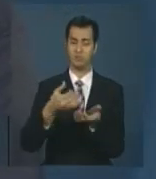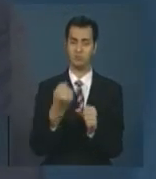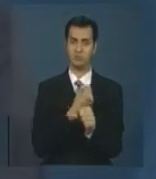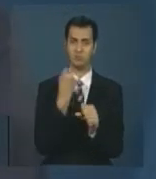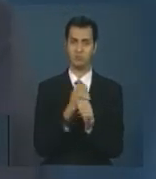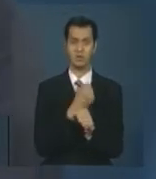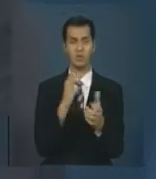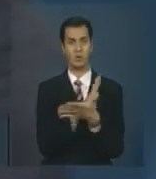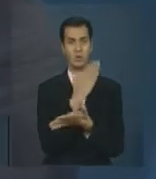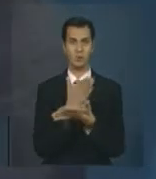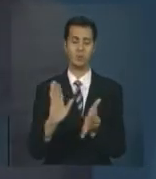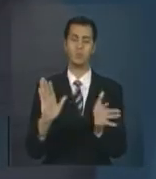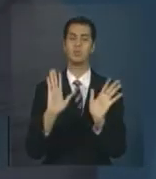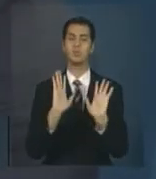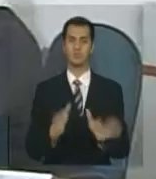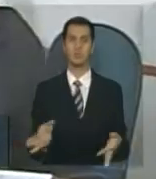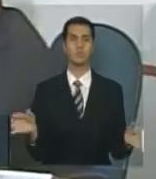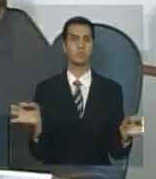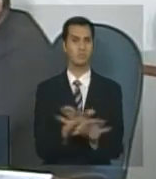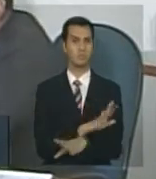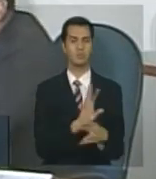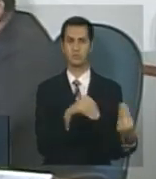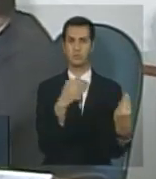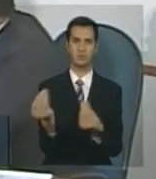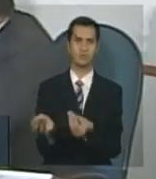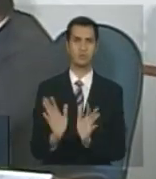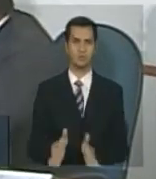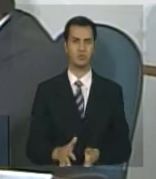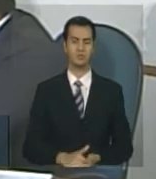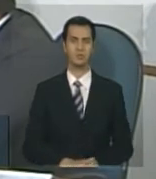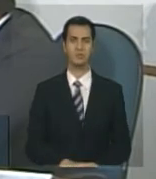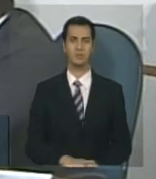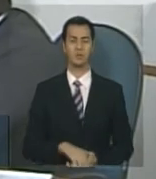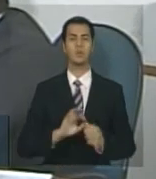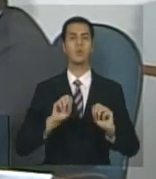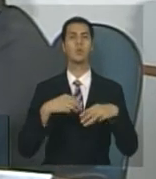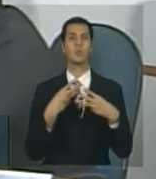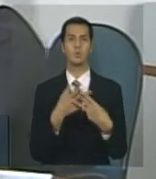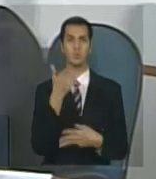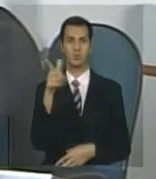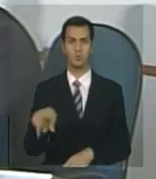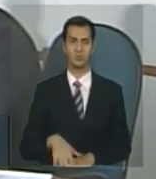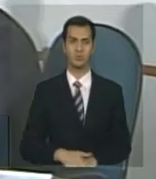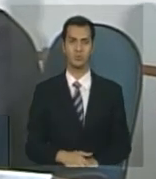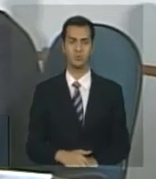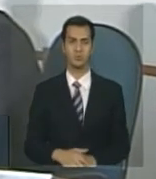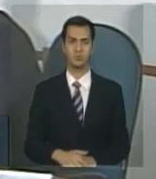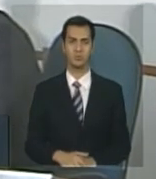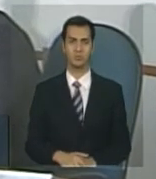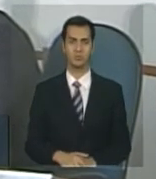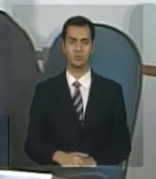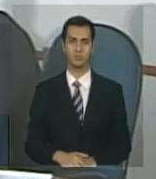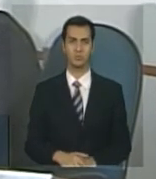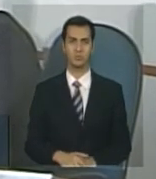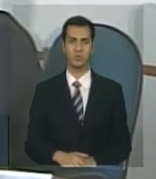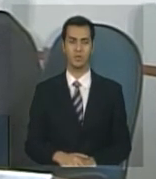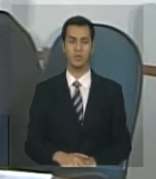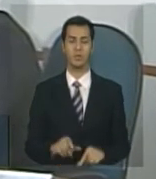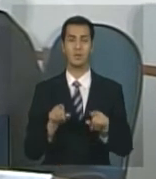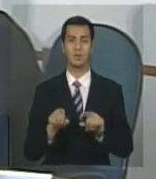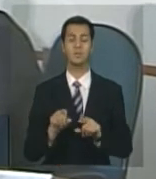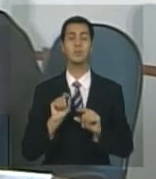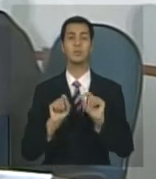e algumas já foram entregues. A próxima. E aqui nós temos as ações